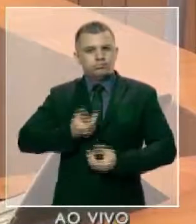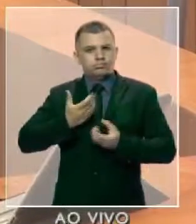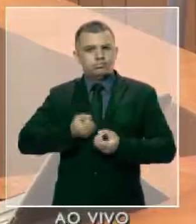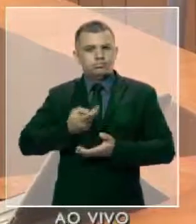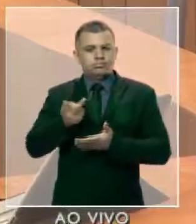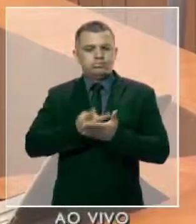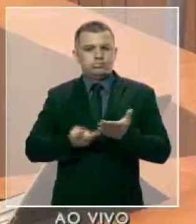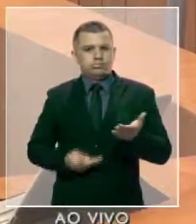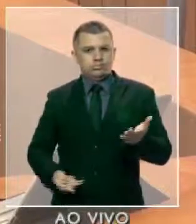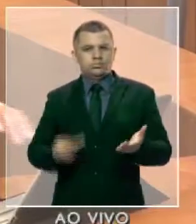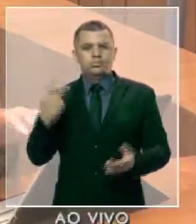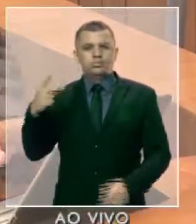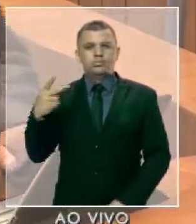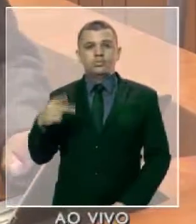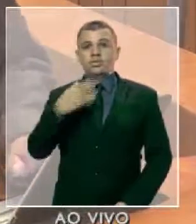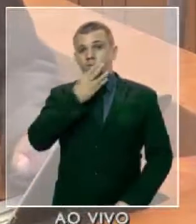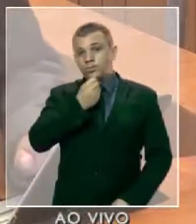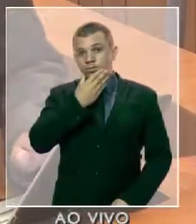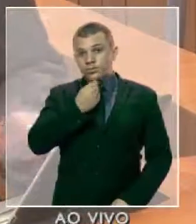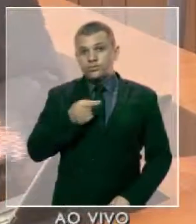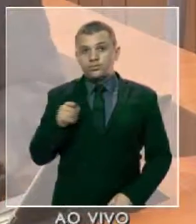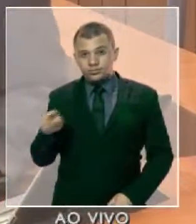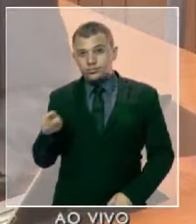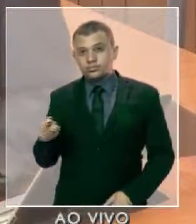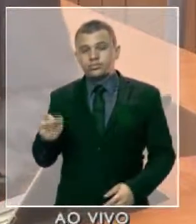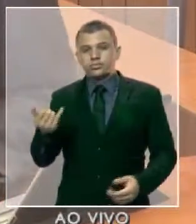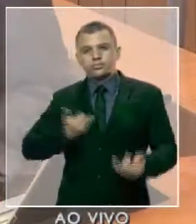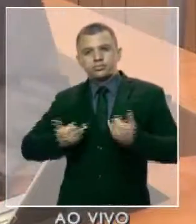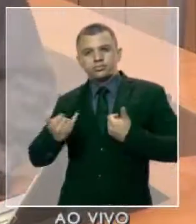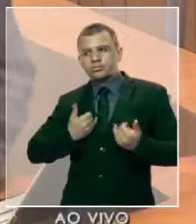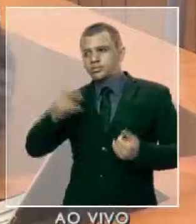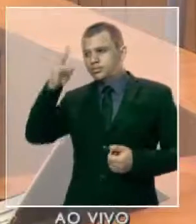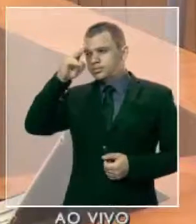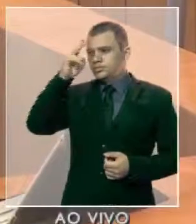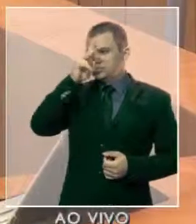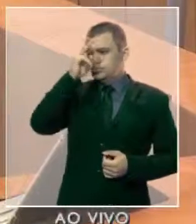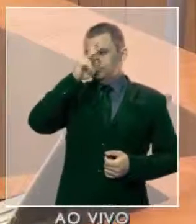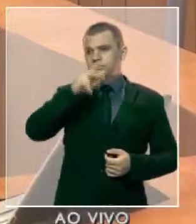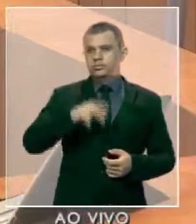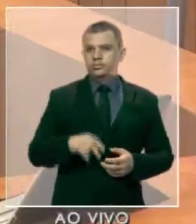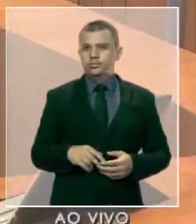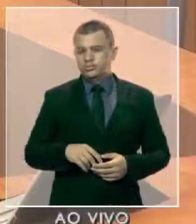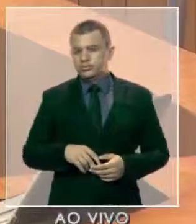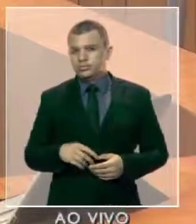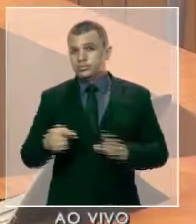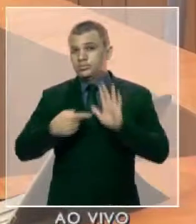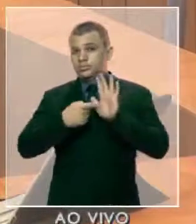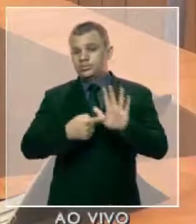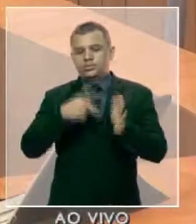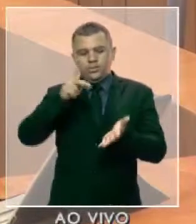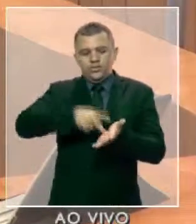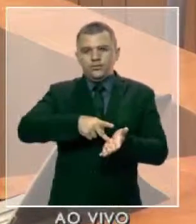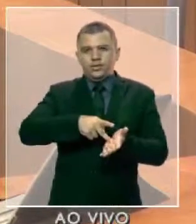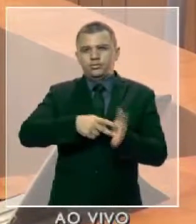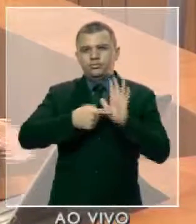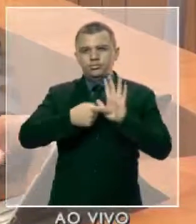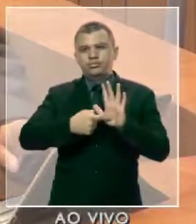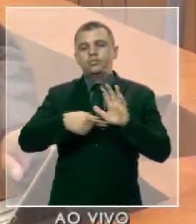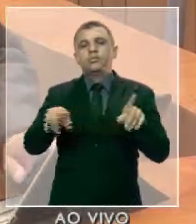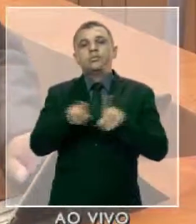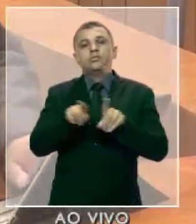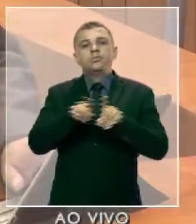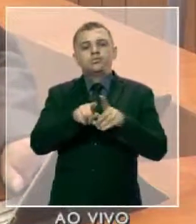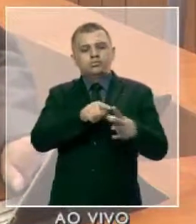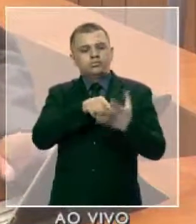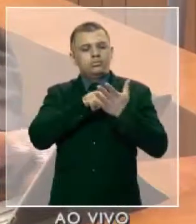versos, o poeta nos contou histórias, nos mostrou verdades e descreveu,